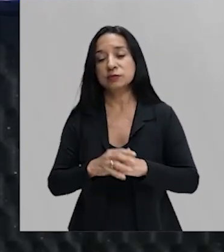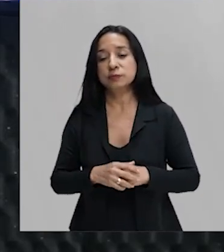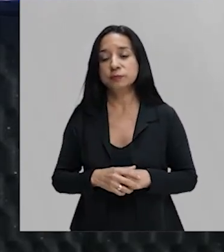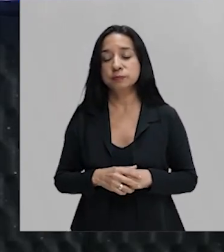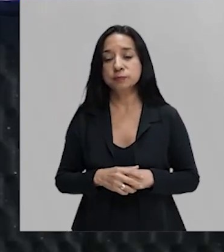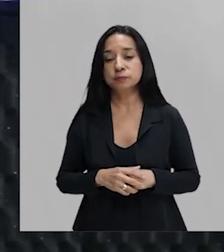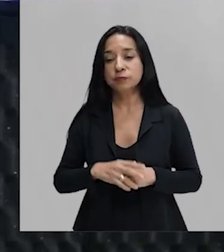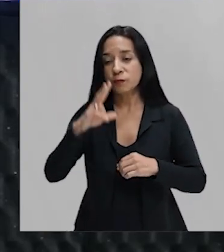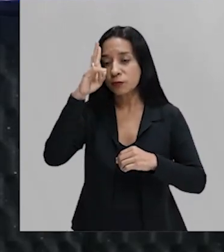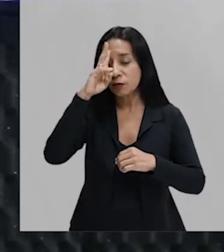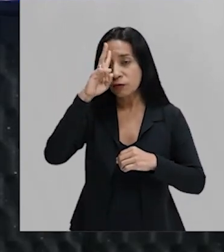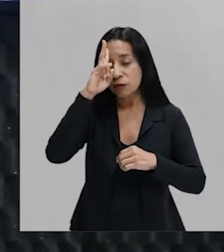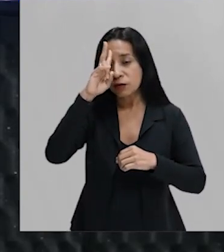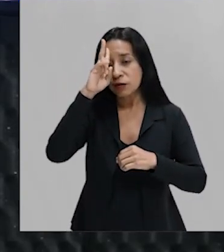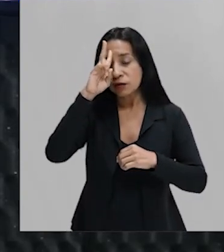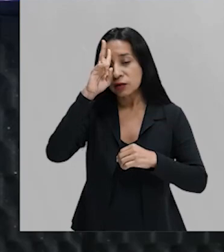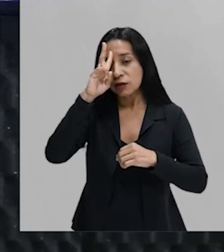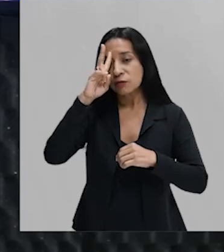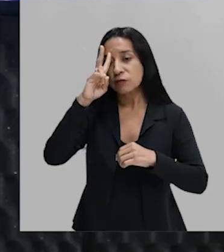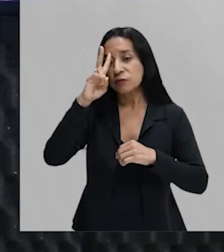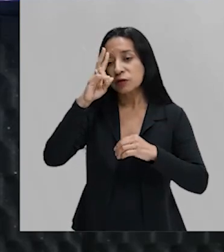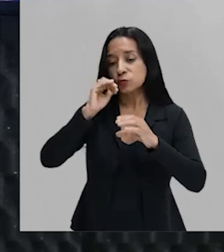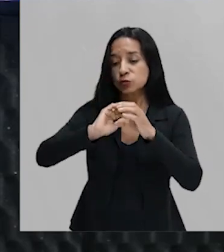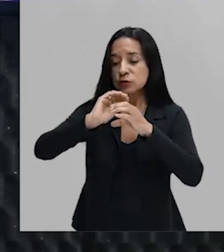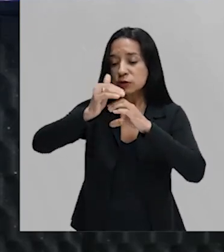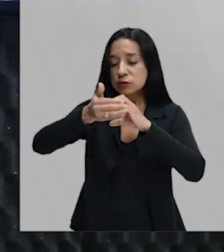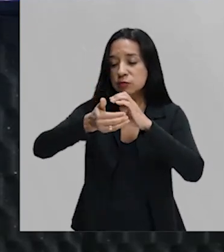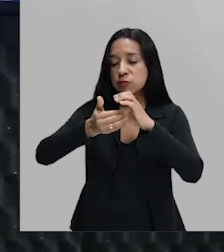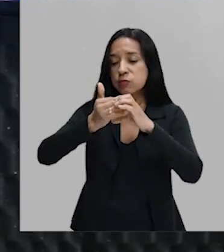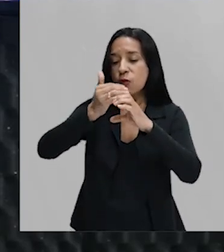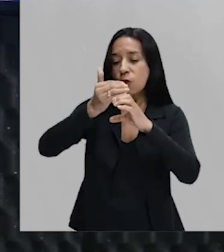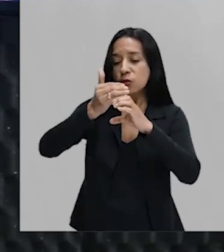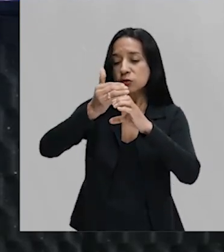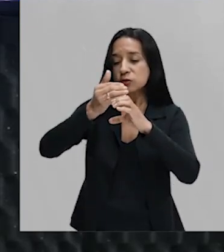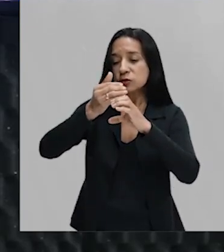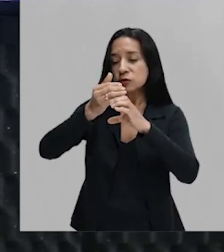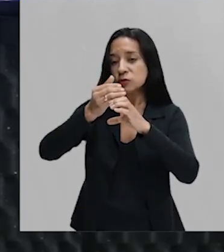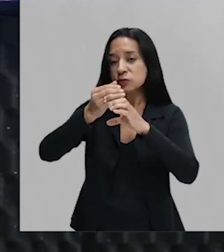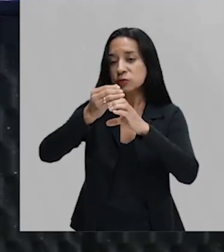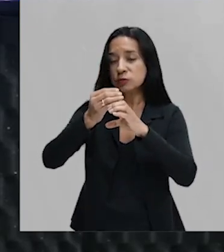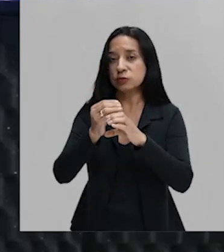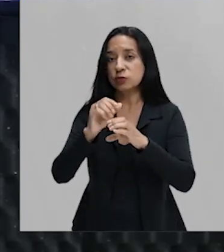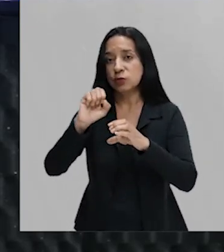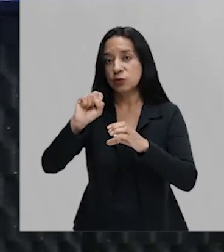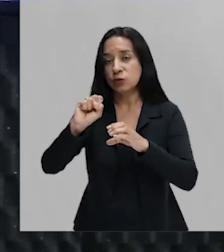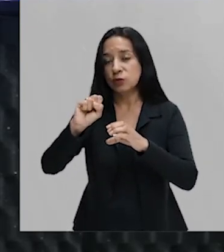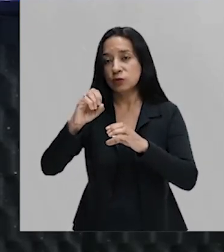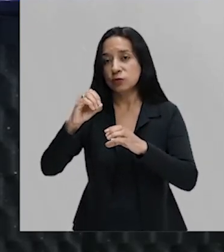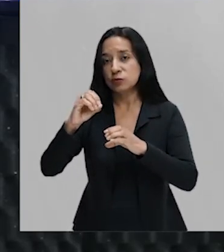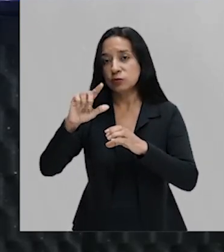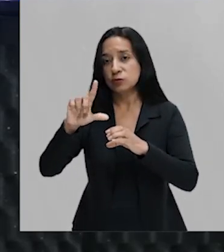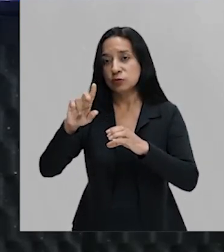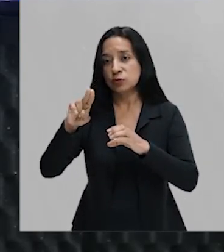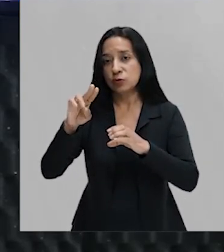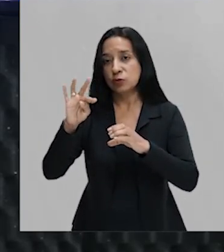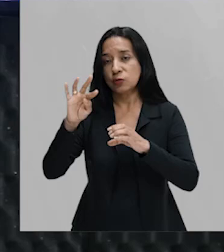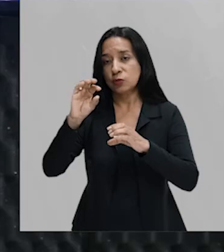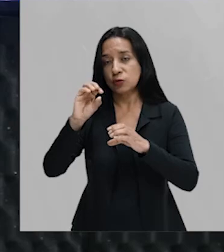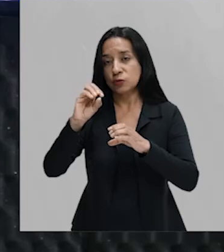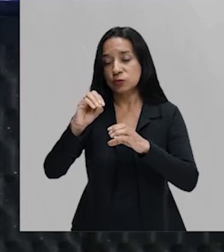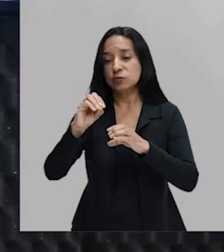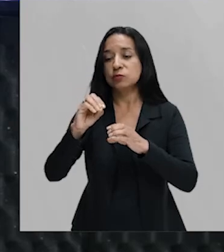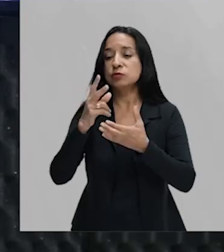situação. Lembra lá do transporte passivo? Que o soluto, ele sempre migrava de onde ele estava